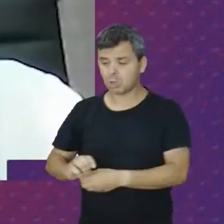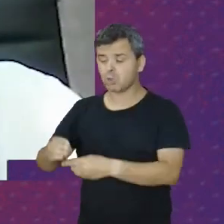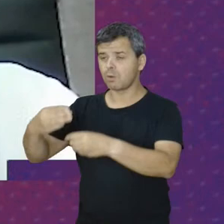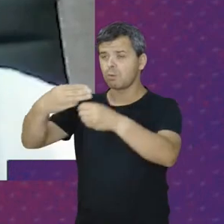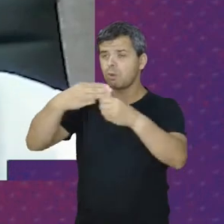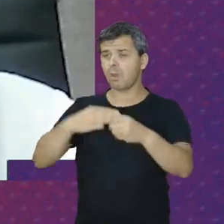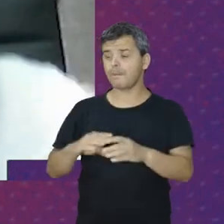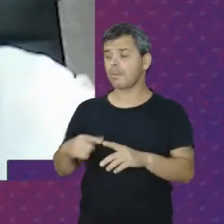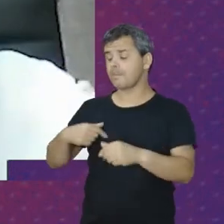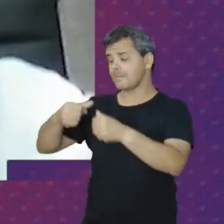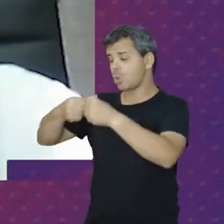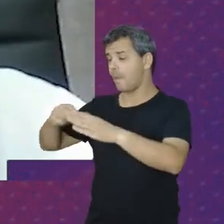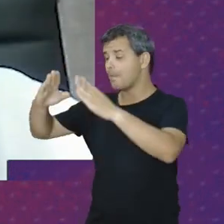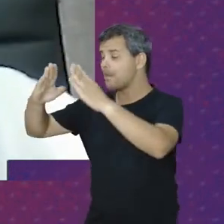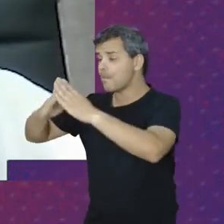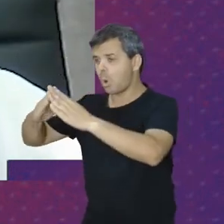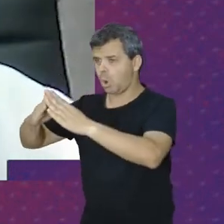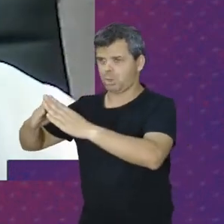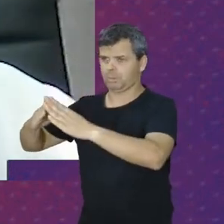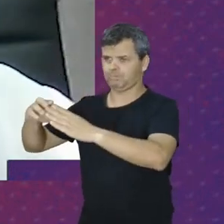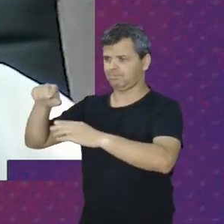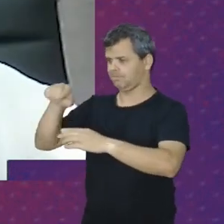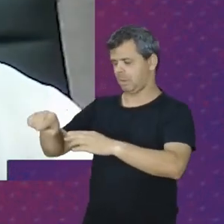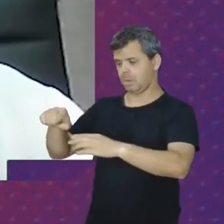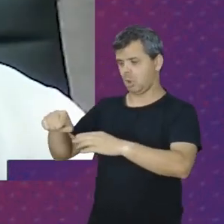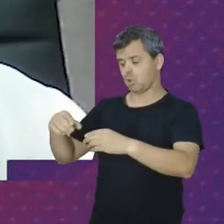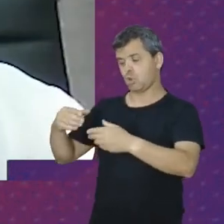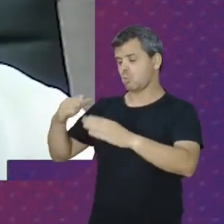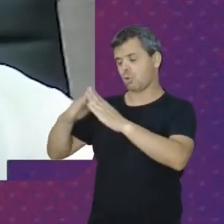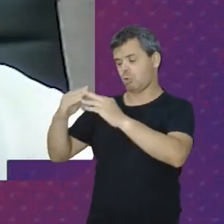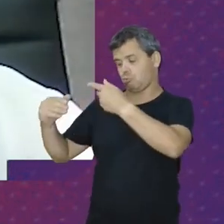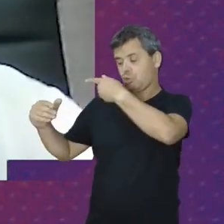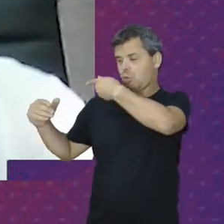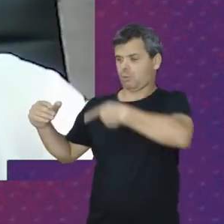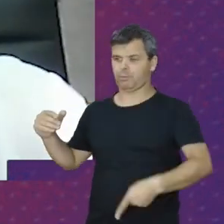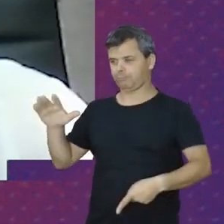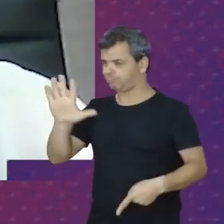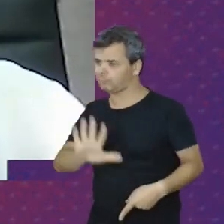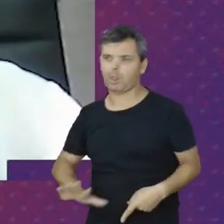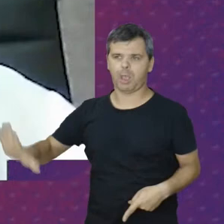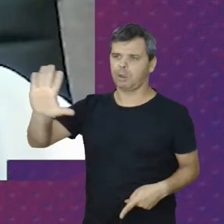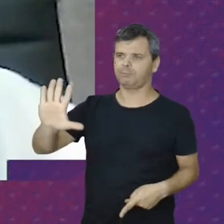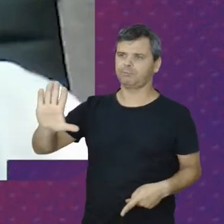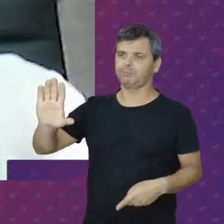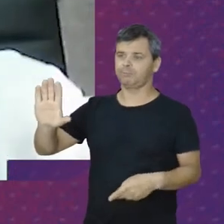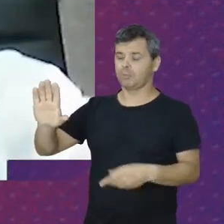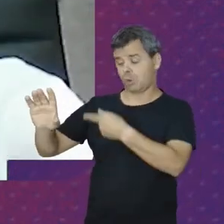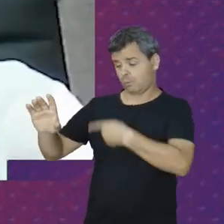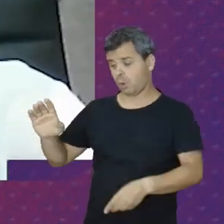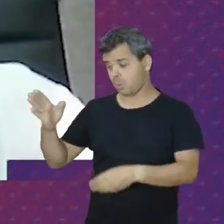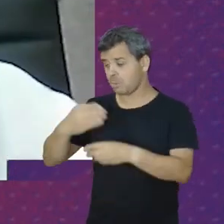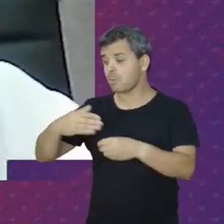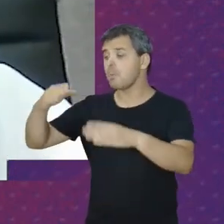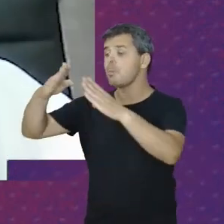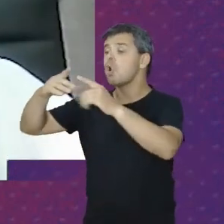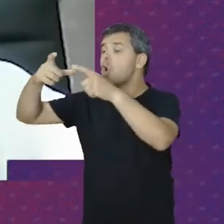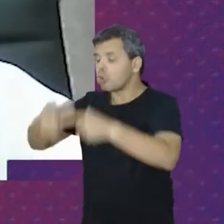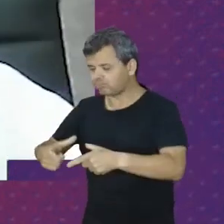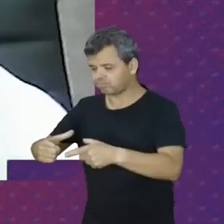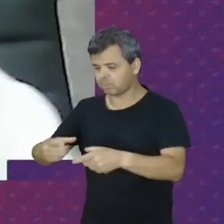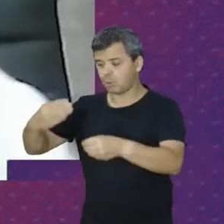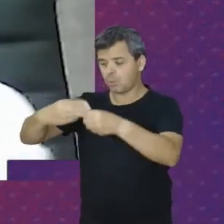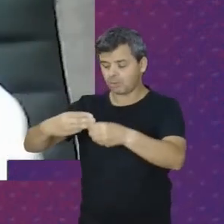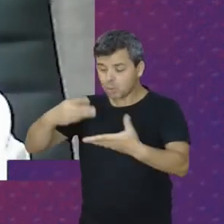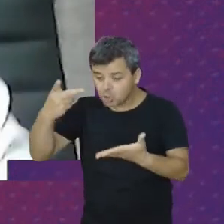não moram no Estado, nem moram no governo federal, no governo do Estado, nem no governo federal. As pessoas moram no município, onde a